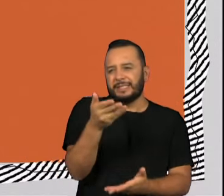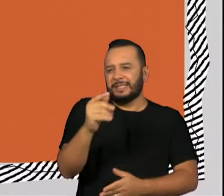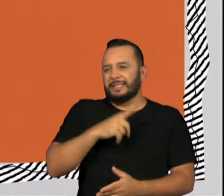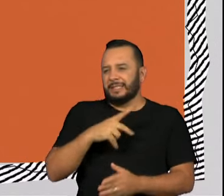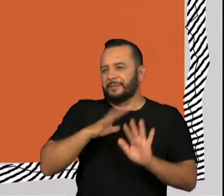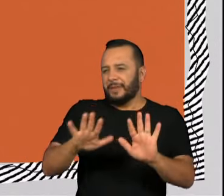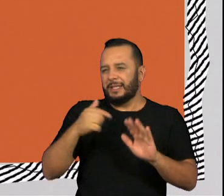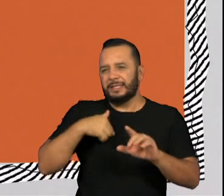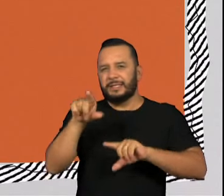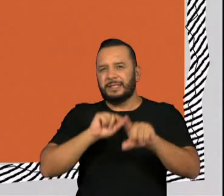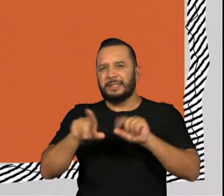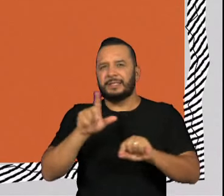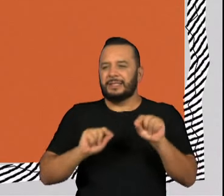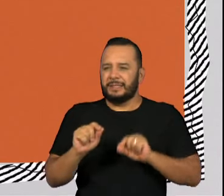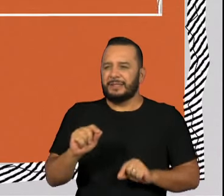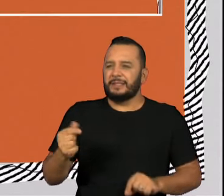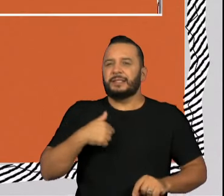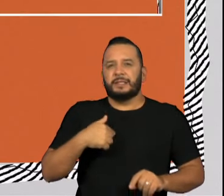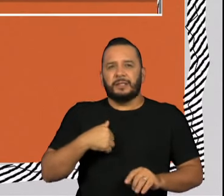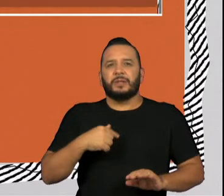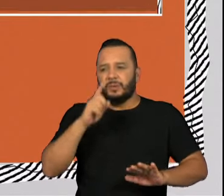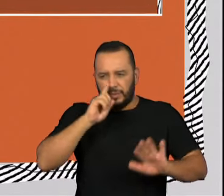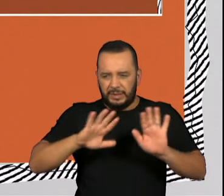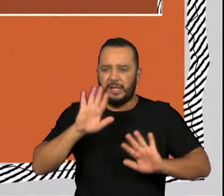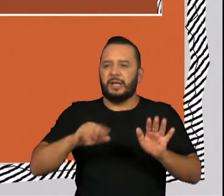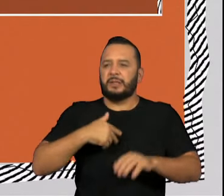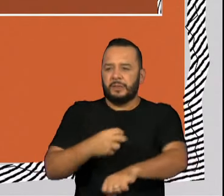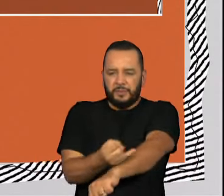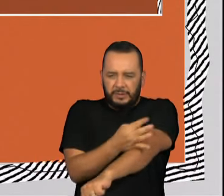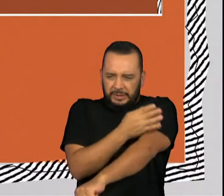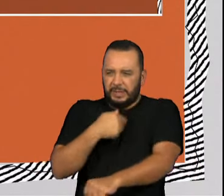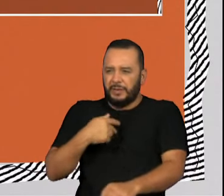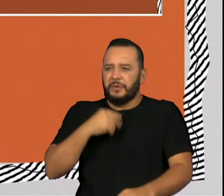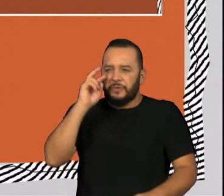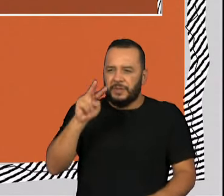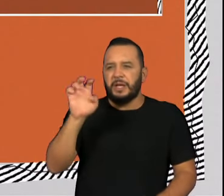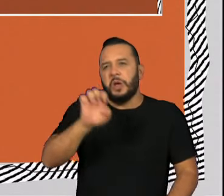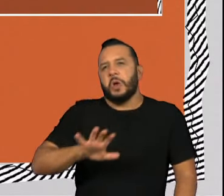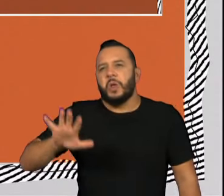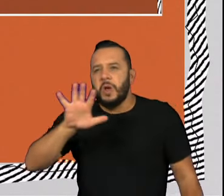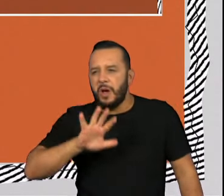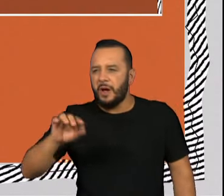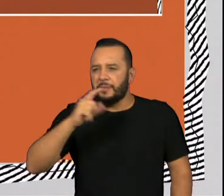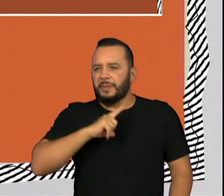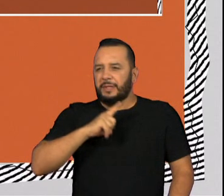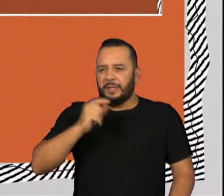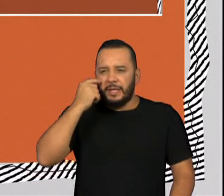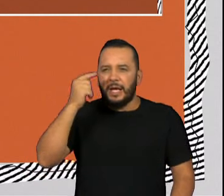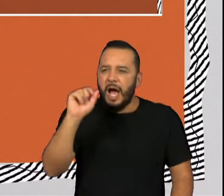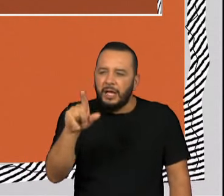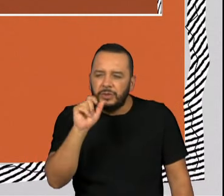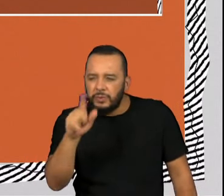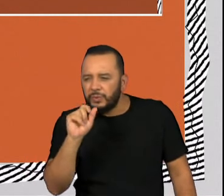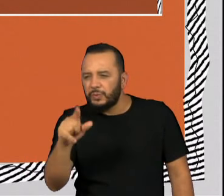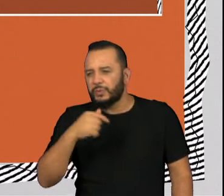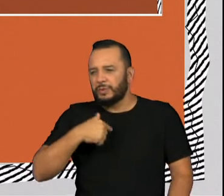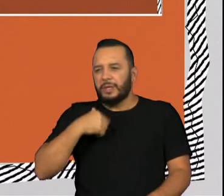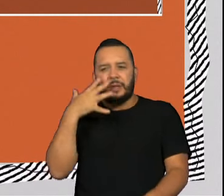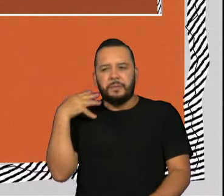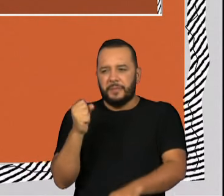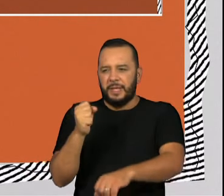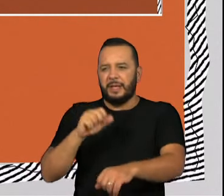World Castle creations for baby can't you see your people with blue eyes and your ratings will